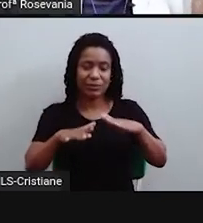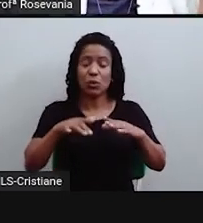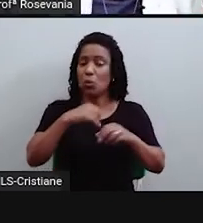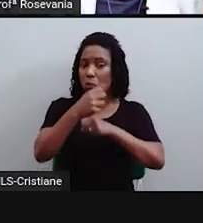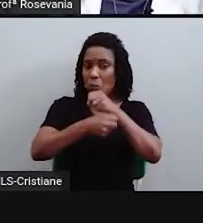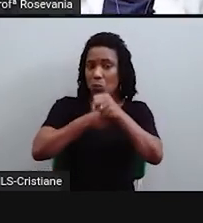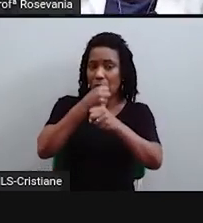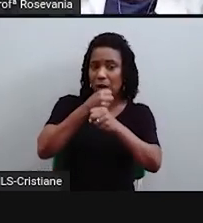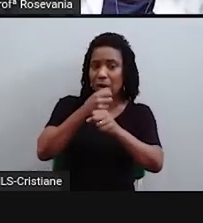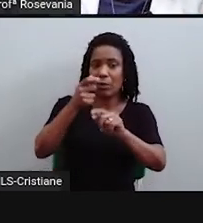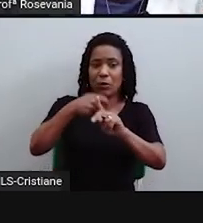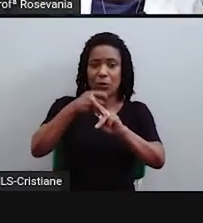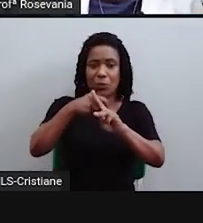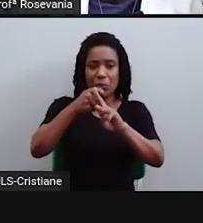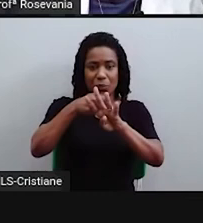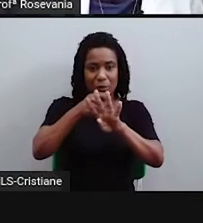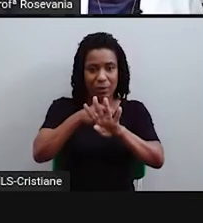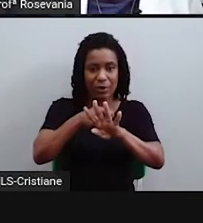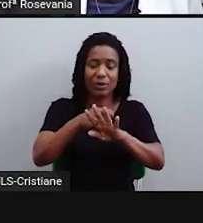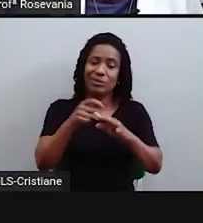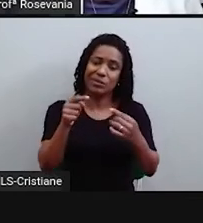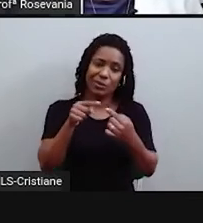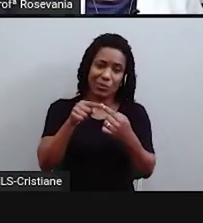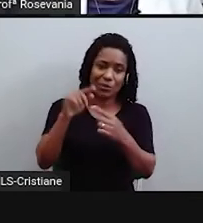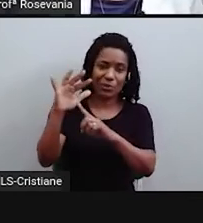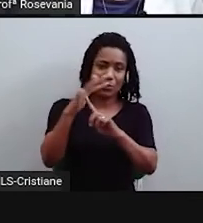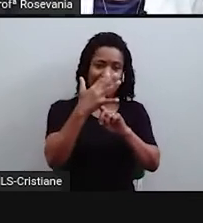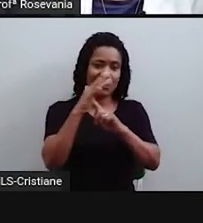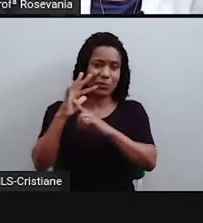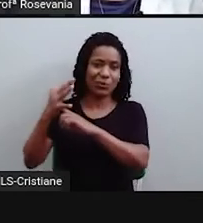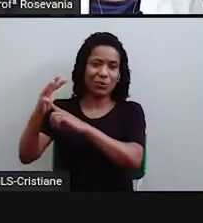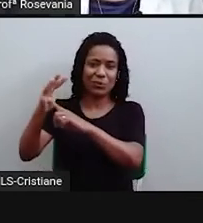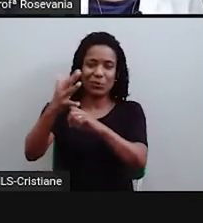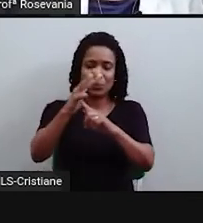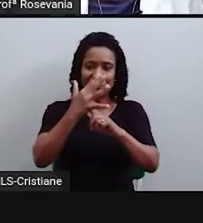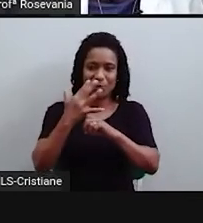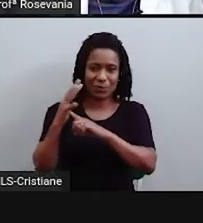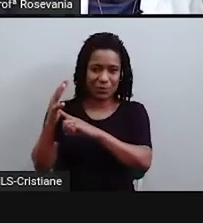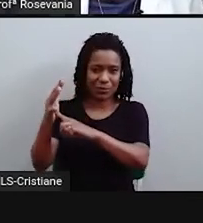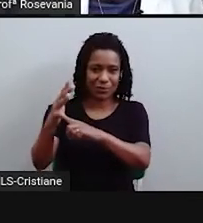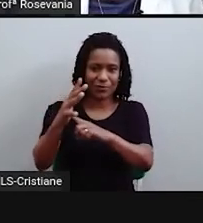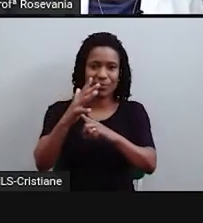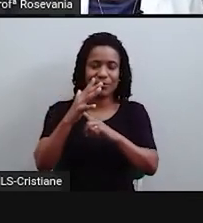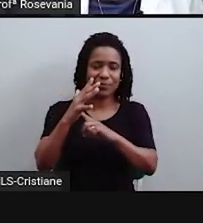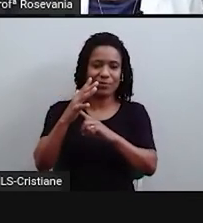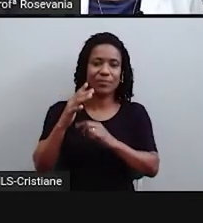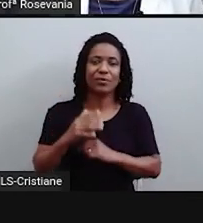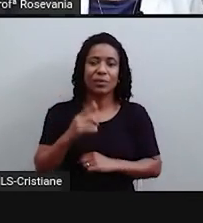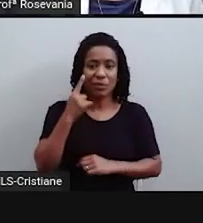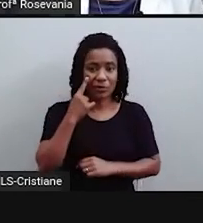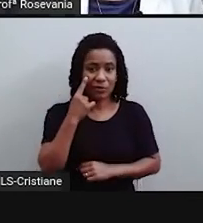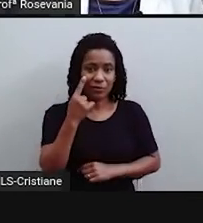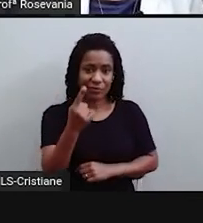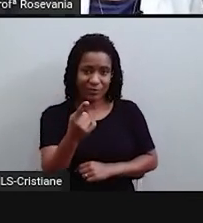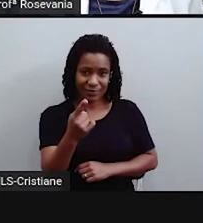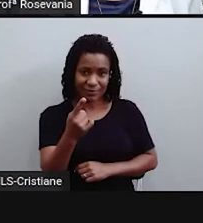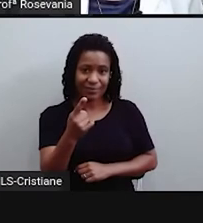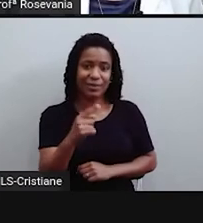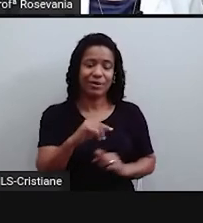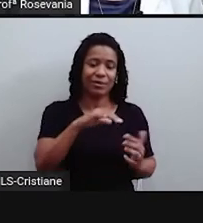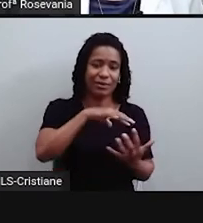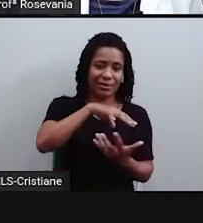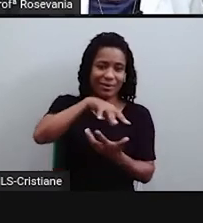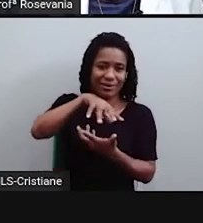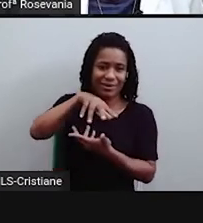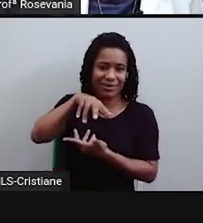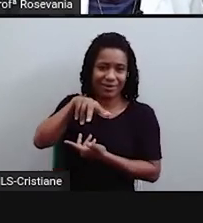inclinando de acordo com as estações, né, para inclinação máxima ou inclinação mínima. E aí, olha o movimento aparente, né? Desculpa